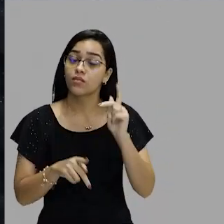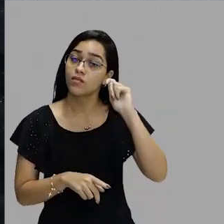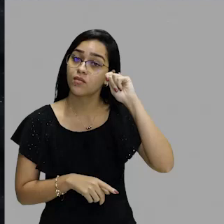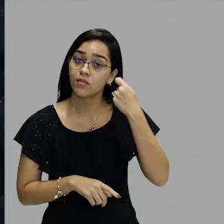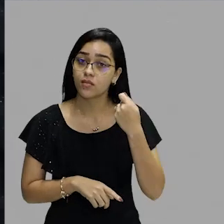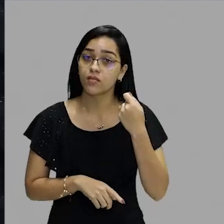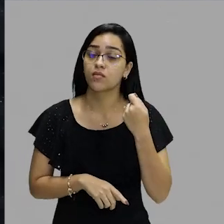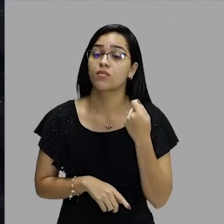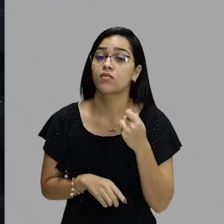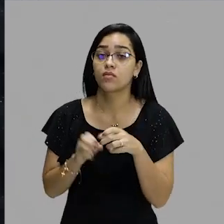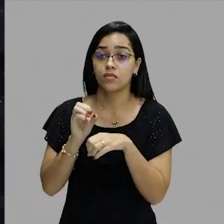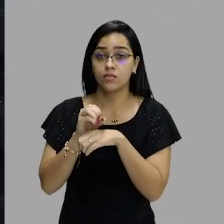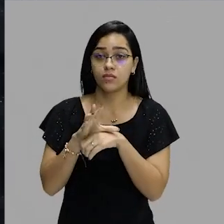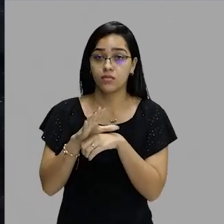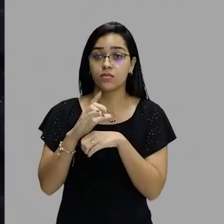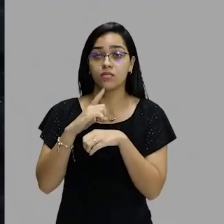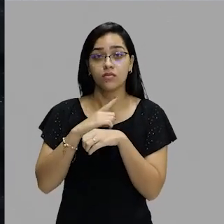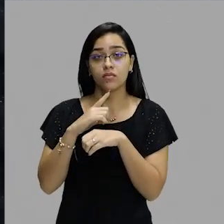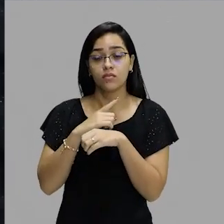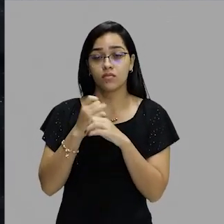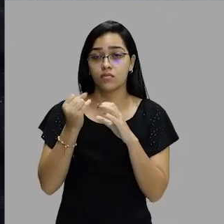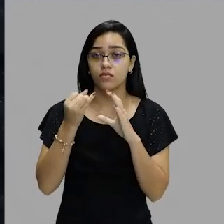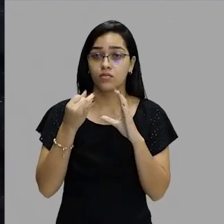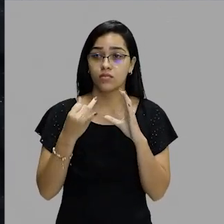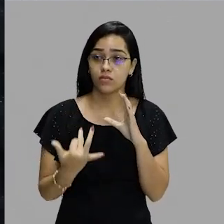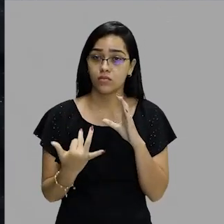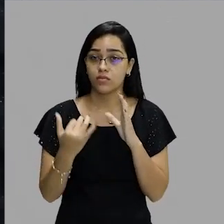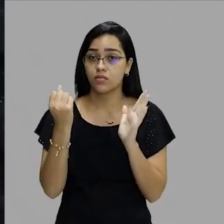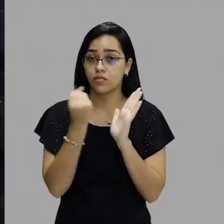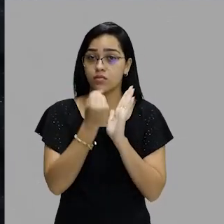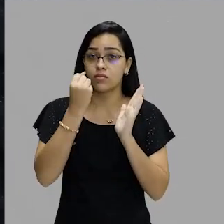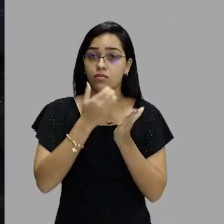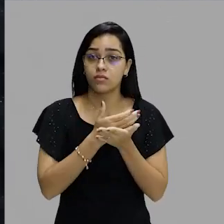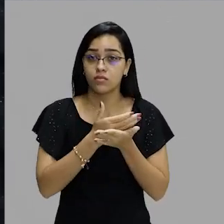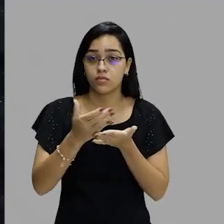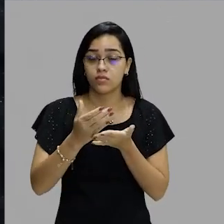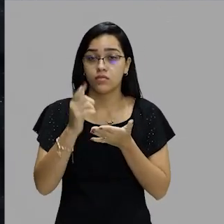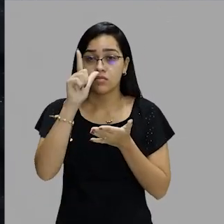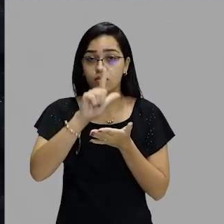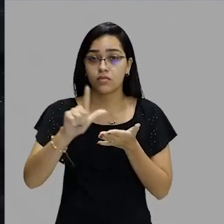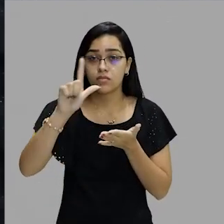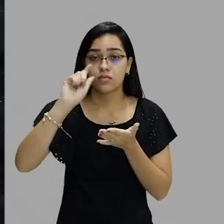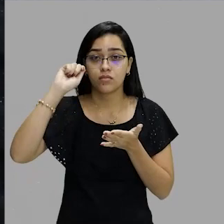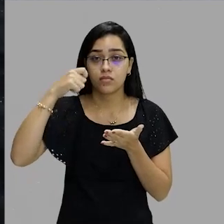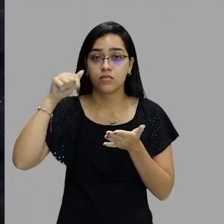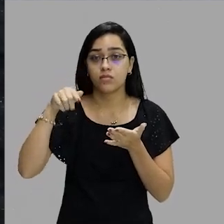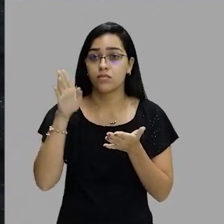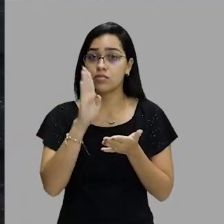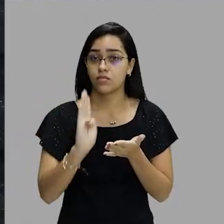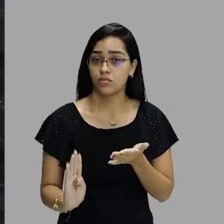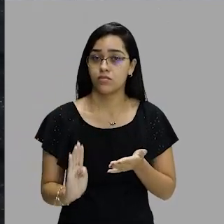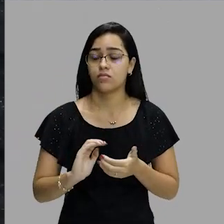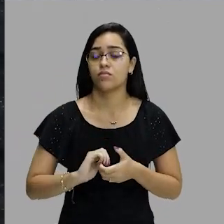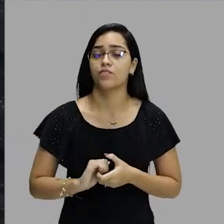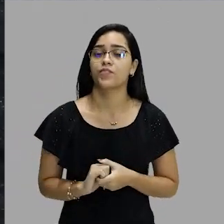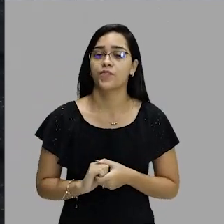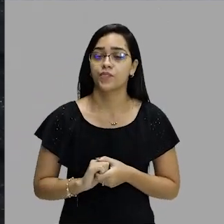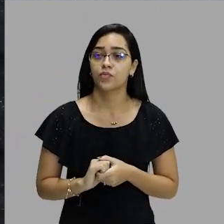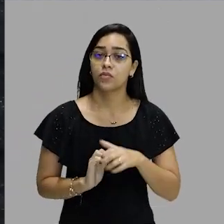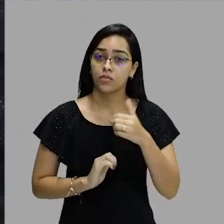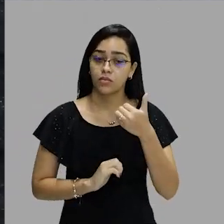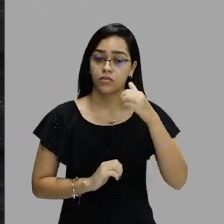negro. E o seu lançamento é caracterizado como o marco inicial da literatura negra aqui no Brasil, tá? Em